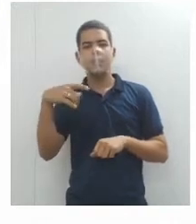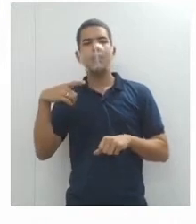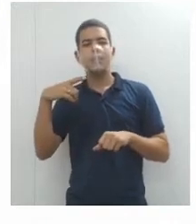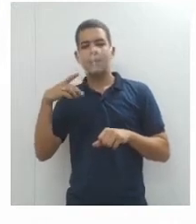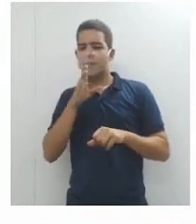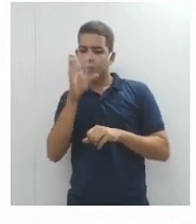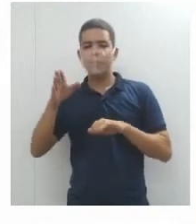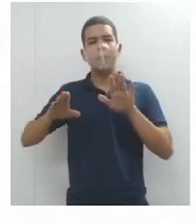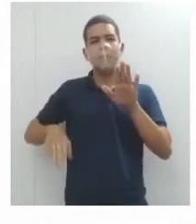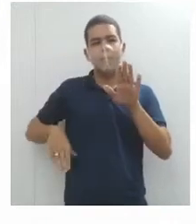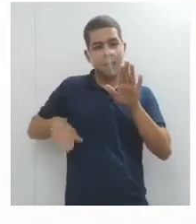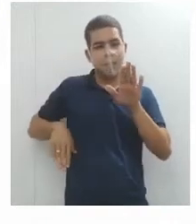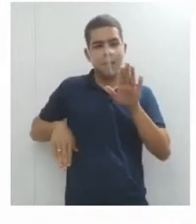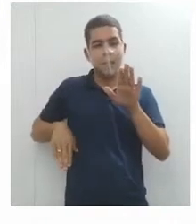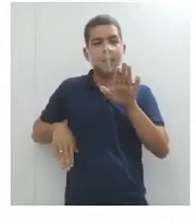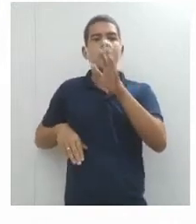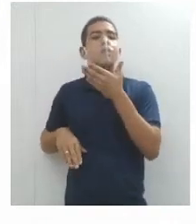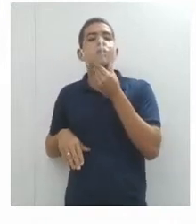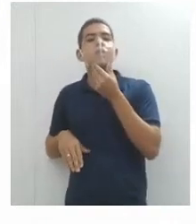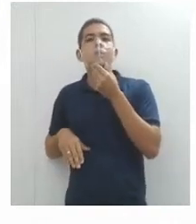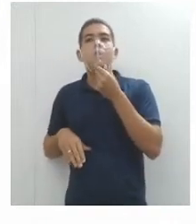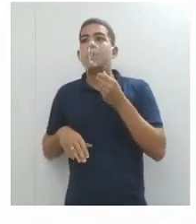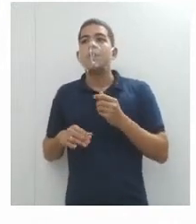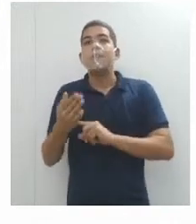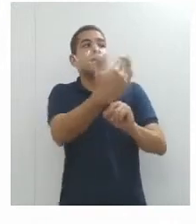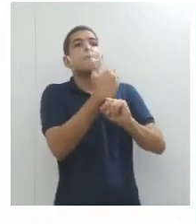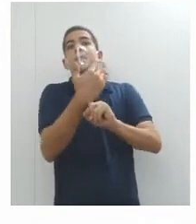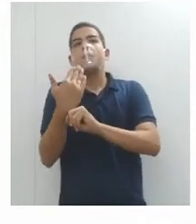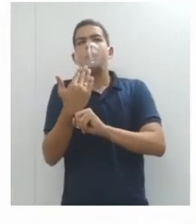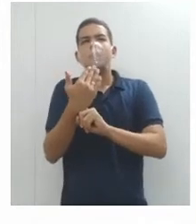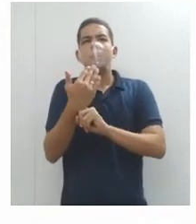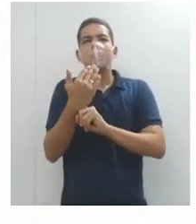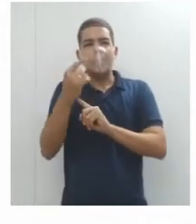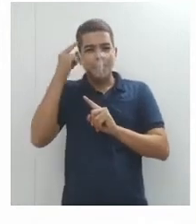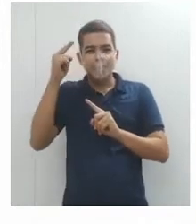o grito. Socorro! Porque está indicando o grito. Percebam aí